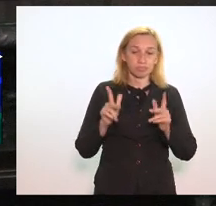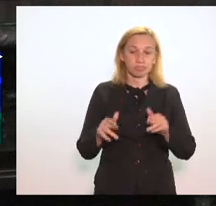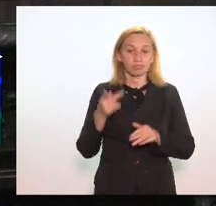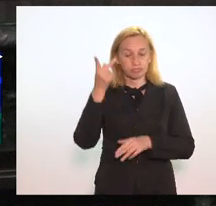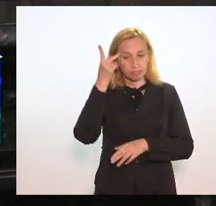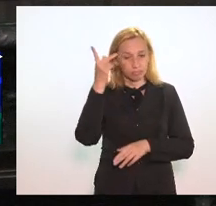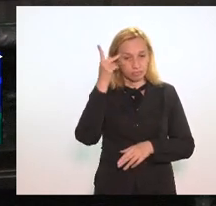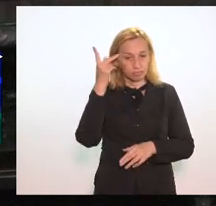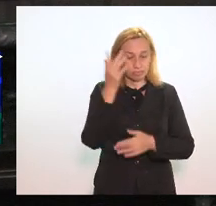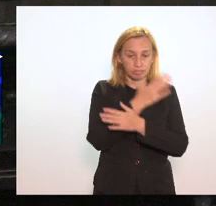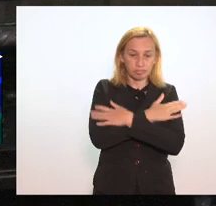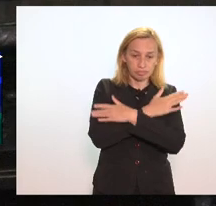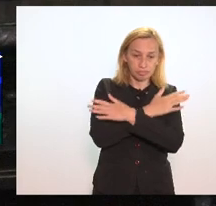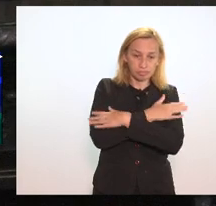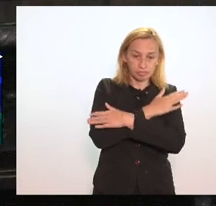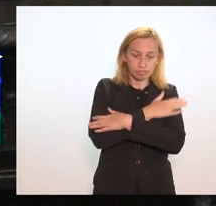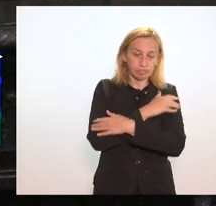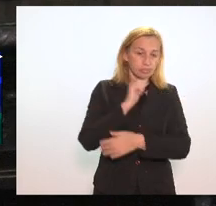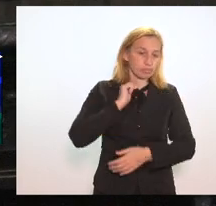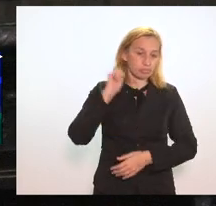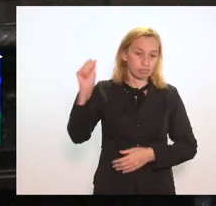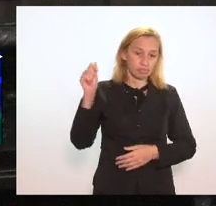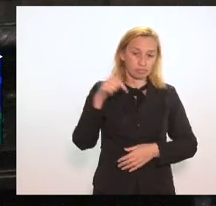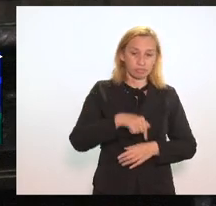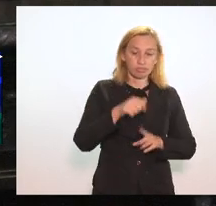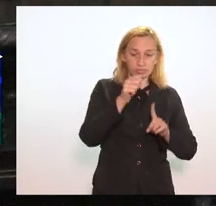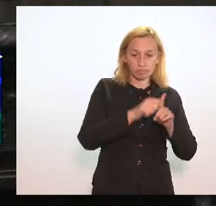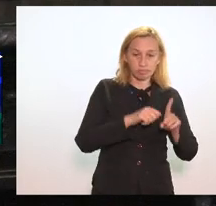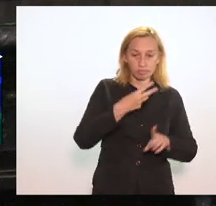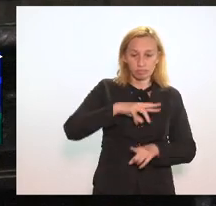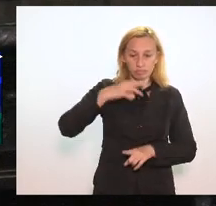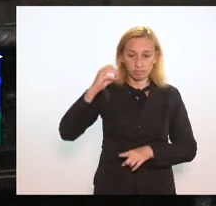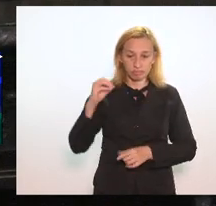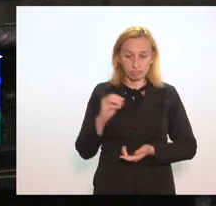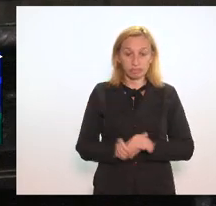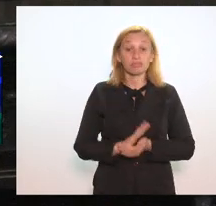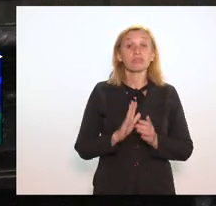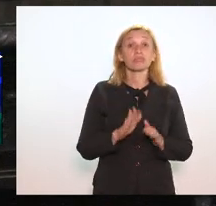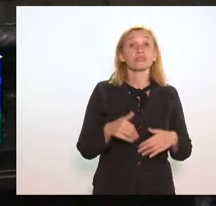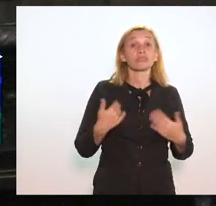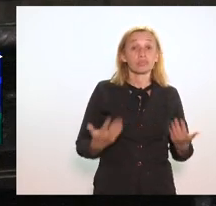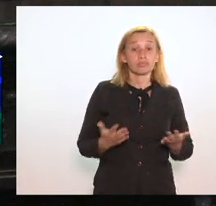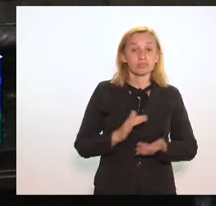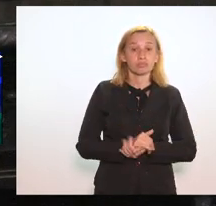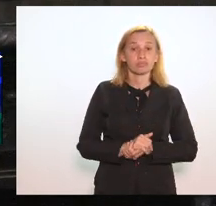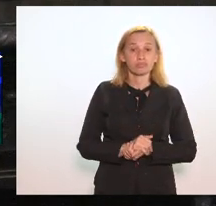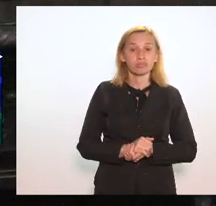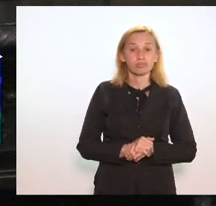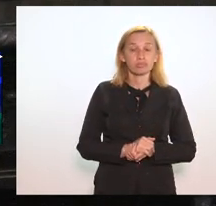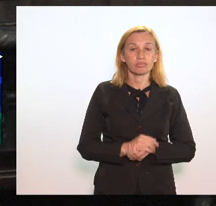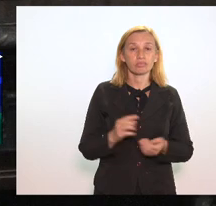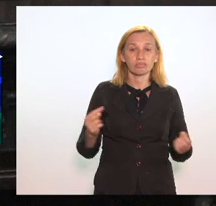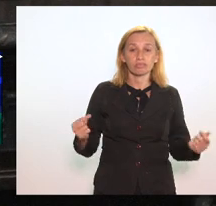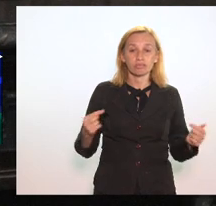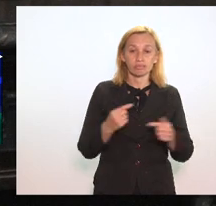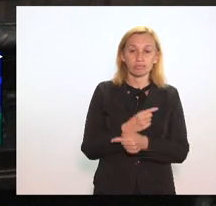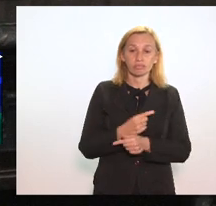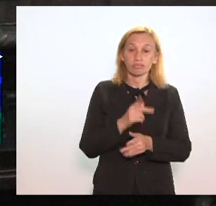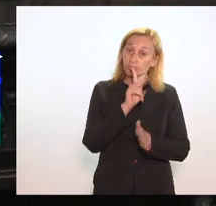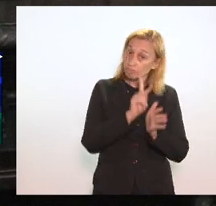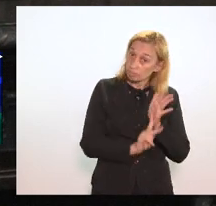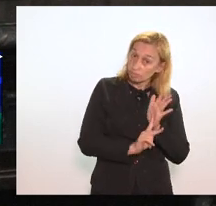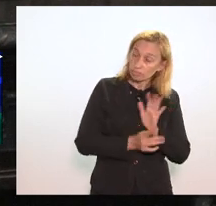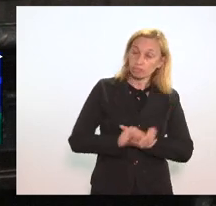e trazer os dois feriados de Abril agora para o mês de março E aí eu tenho uma discordância com relação a esse